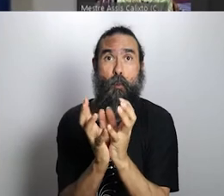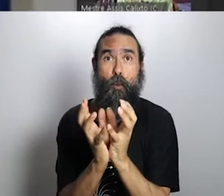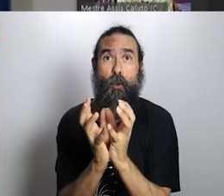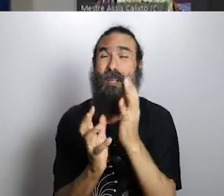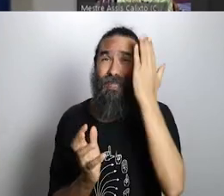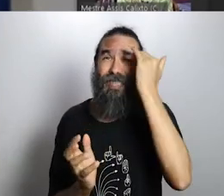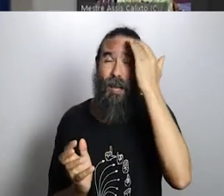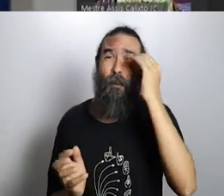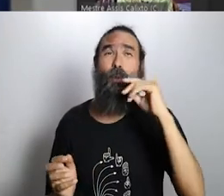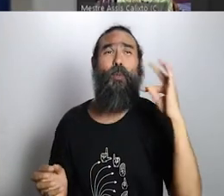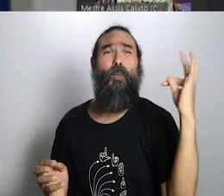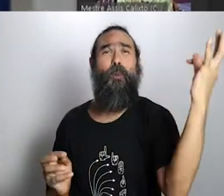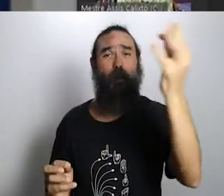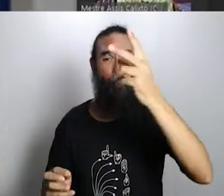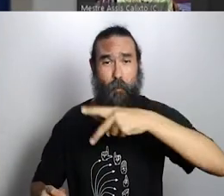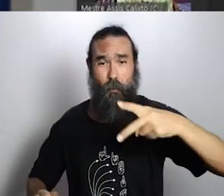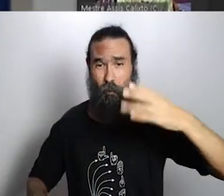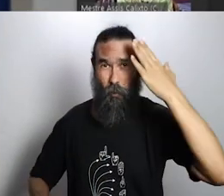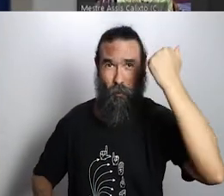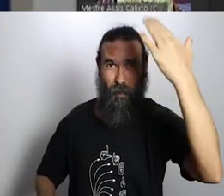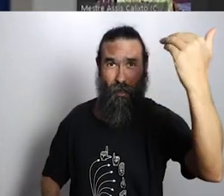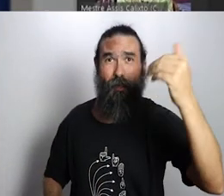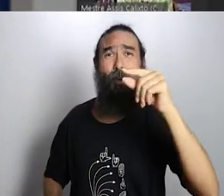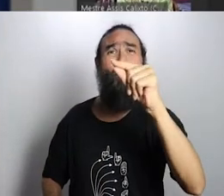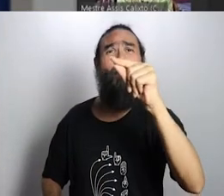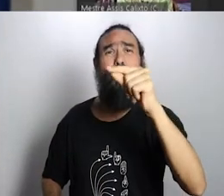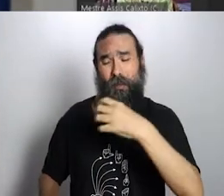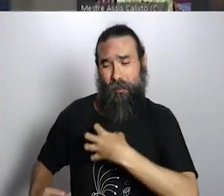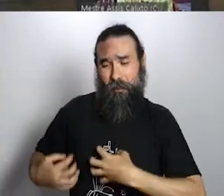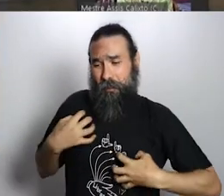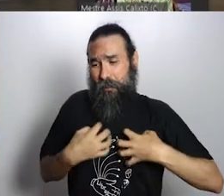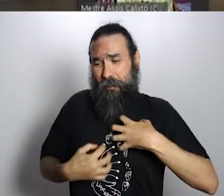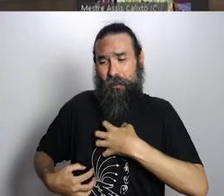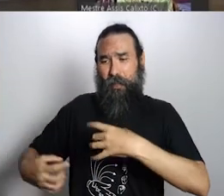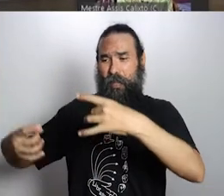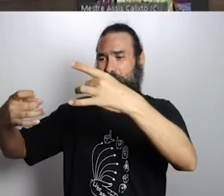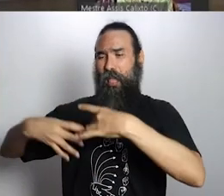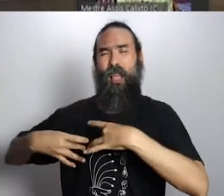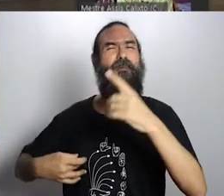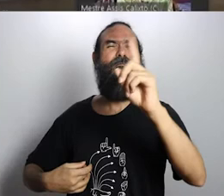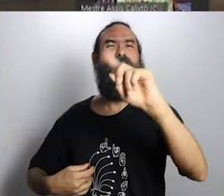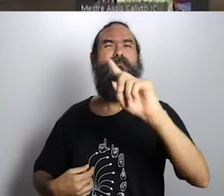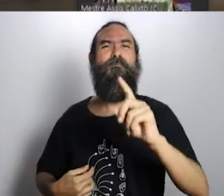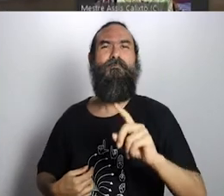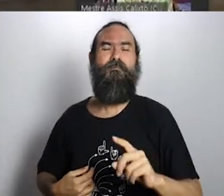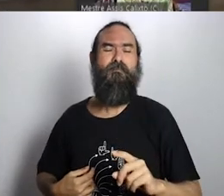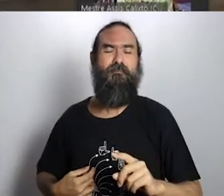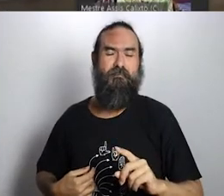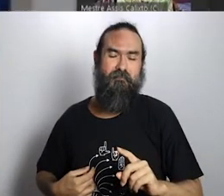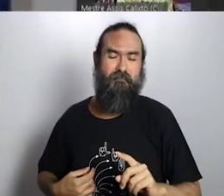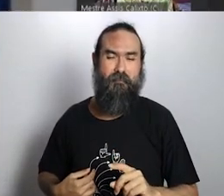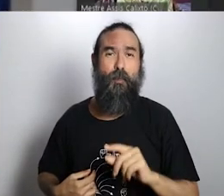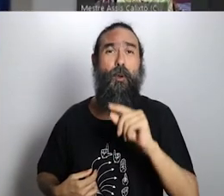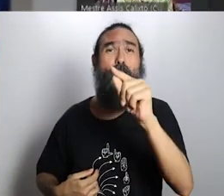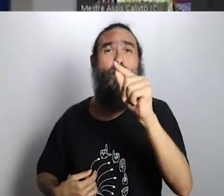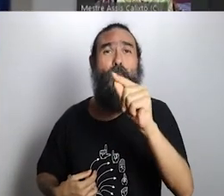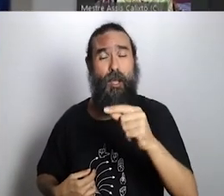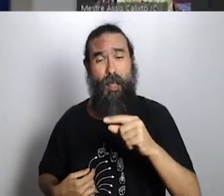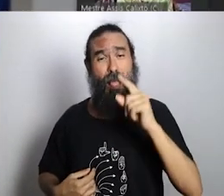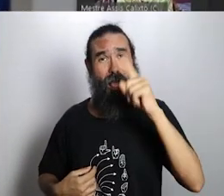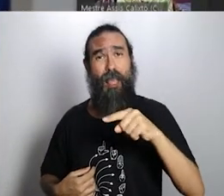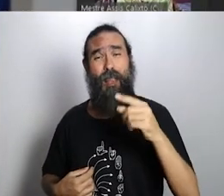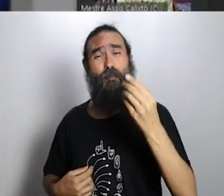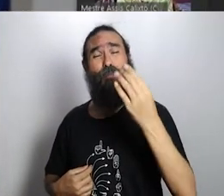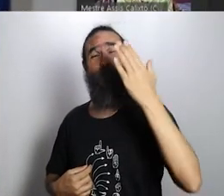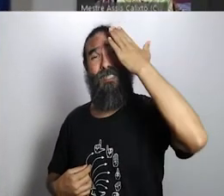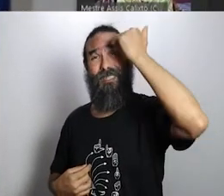mágoa. Eles não guardam mágoa, porque eles Graças a Deus, né? Eles ensinam para a gente, inclusive, a não